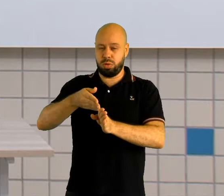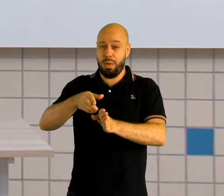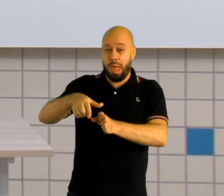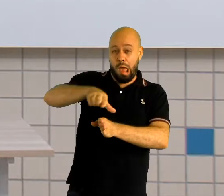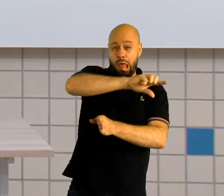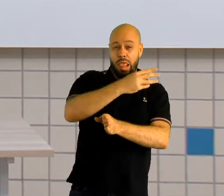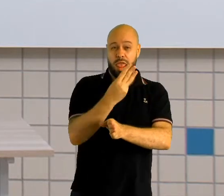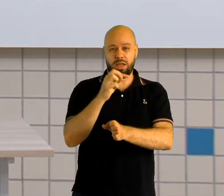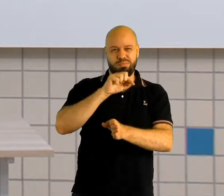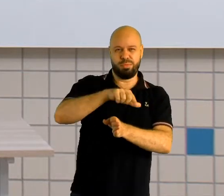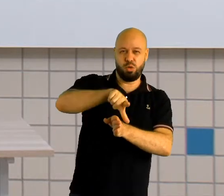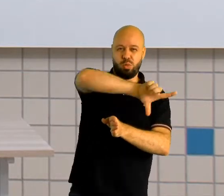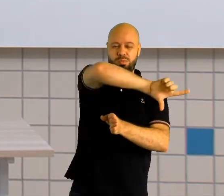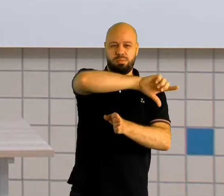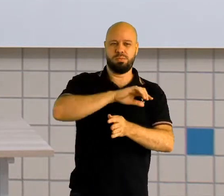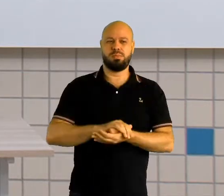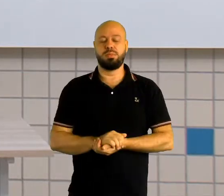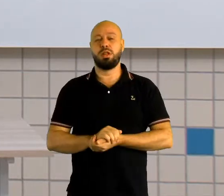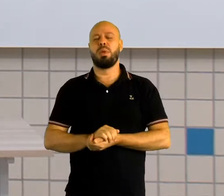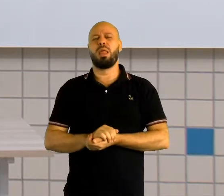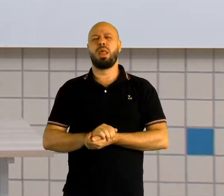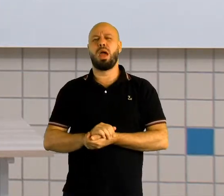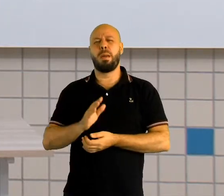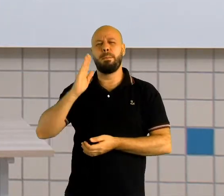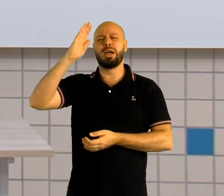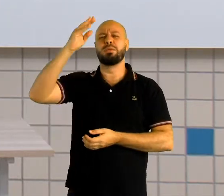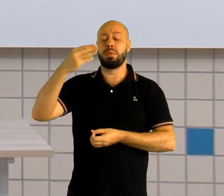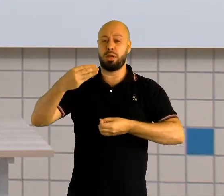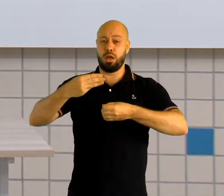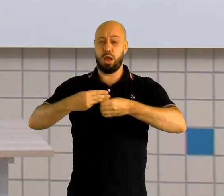principalmente na Mesopotâmia antiga. Vamos